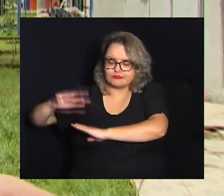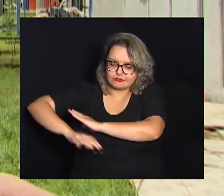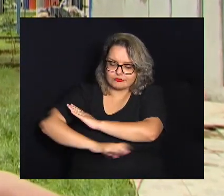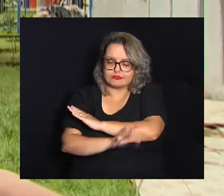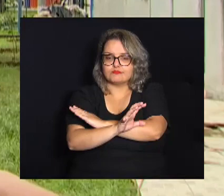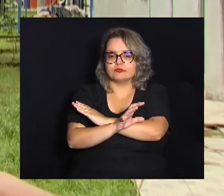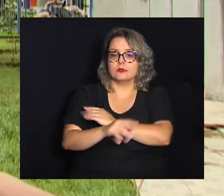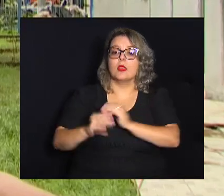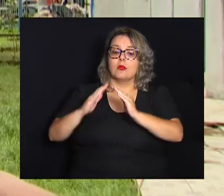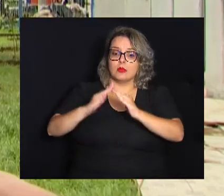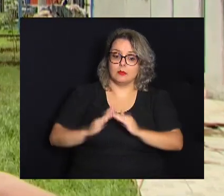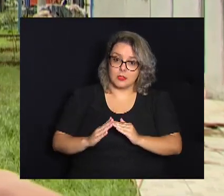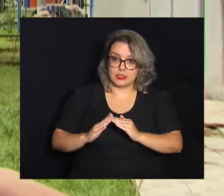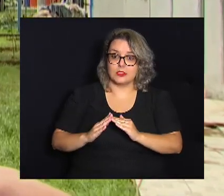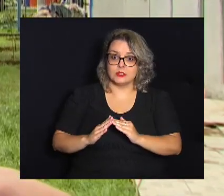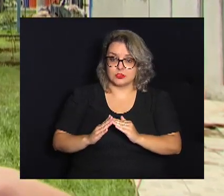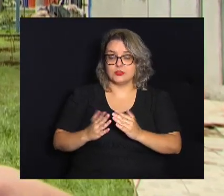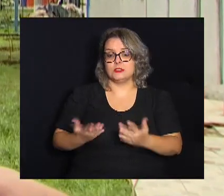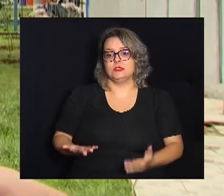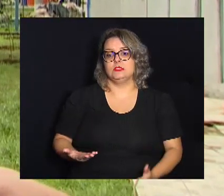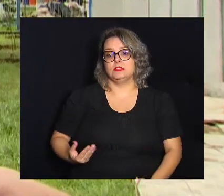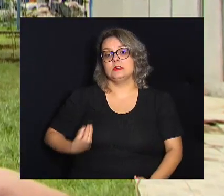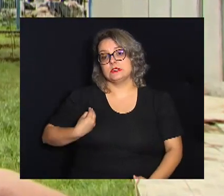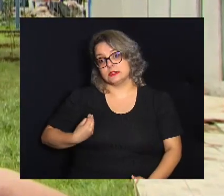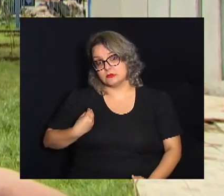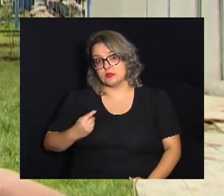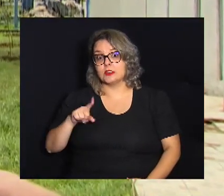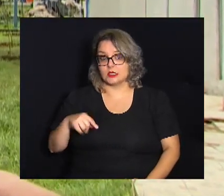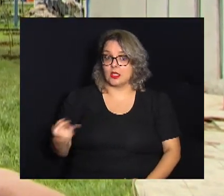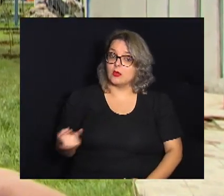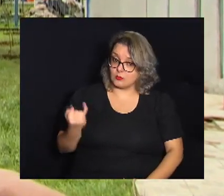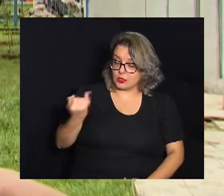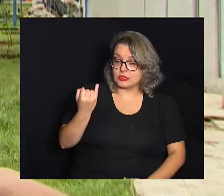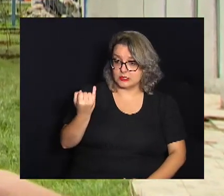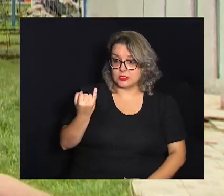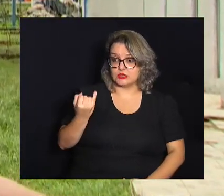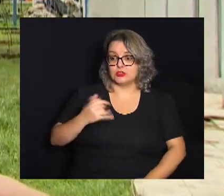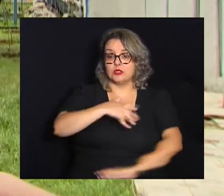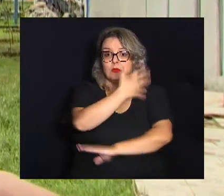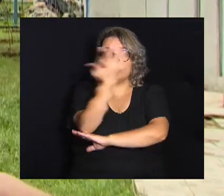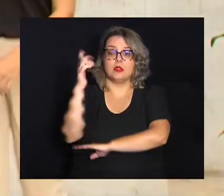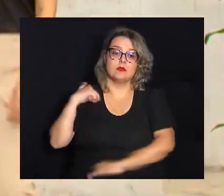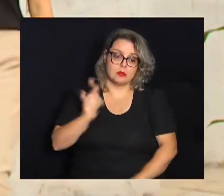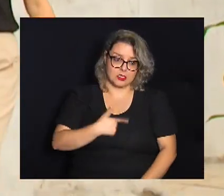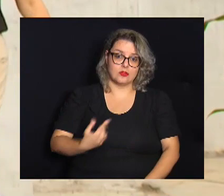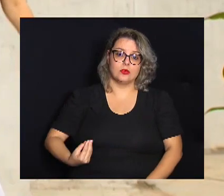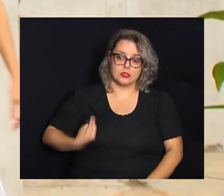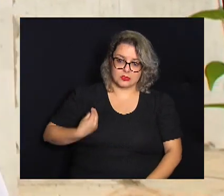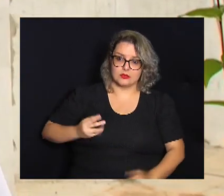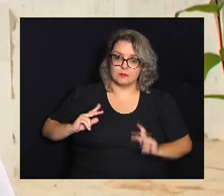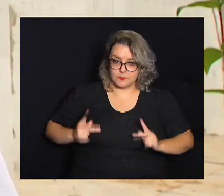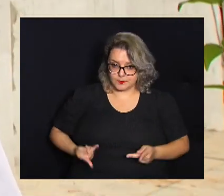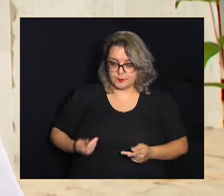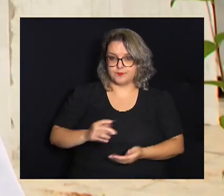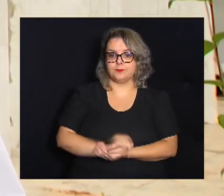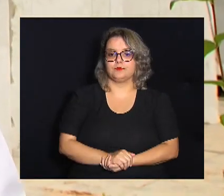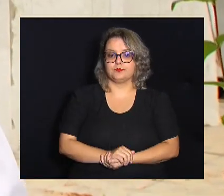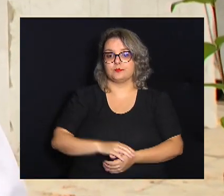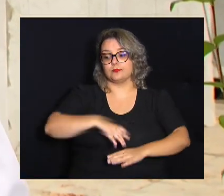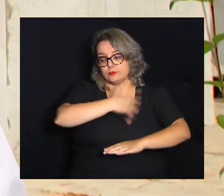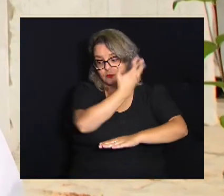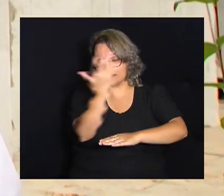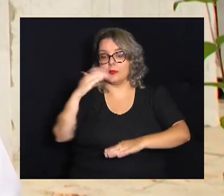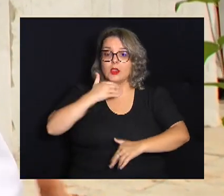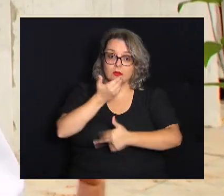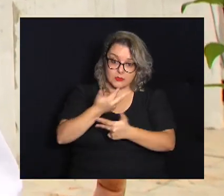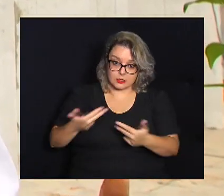ser uma moradia, no caso, desses seres aí tão importante para a natureza e para nós, seres humanos. Né? O fato de ser árvore frutífera, inclusive,